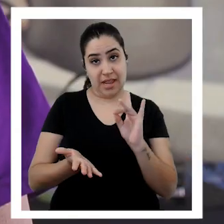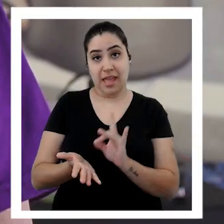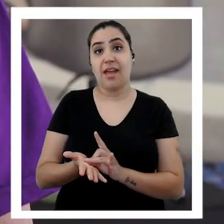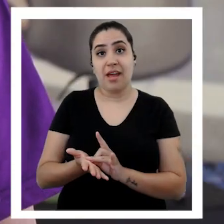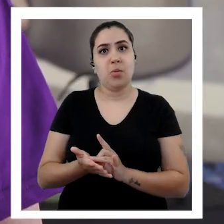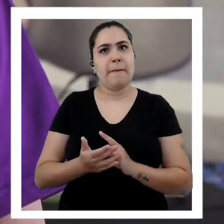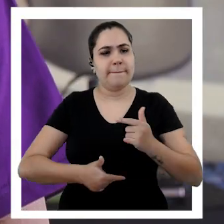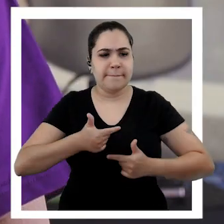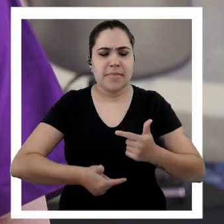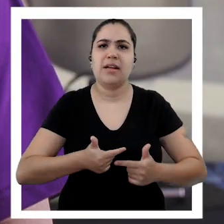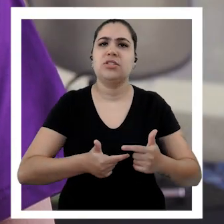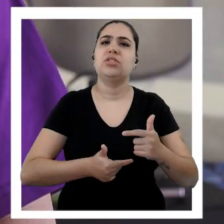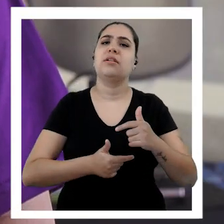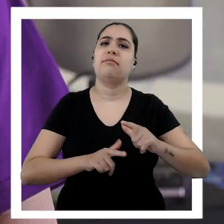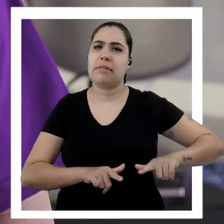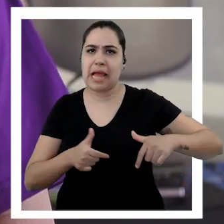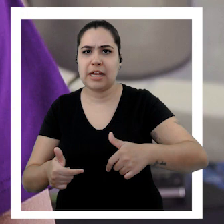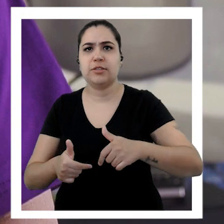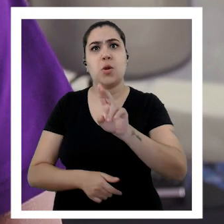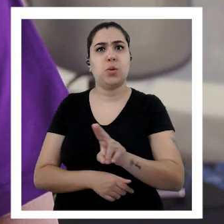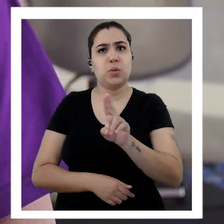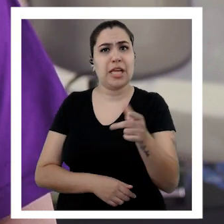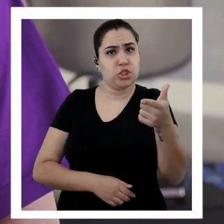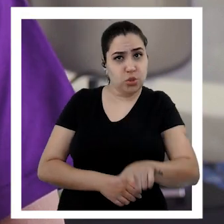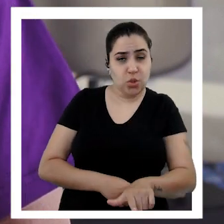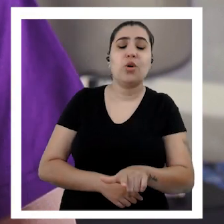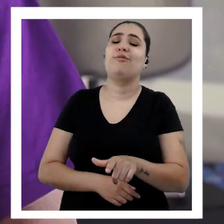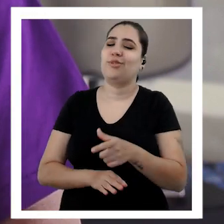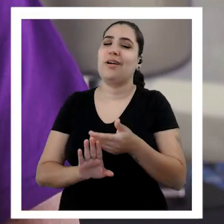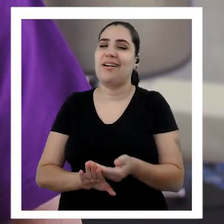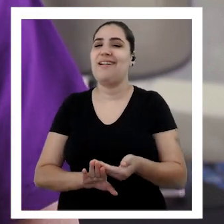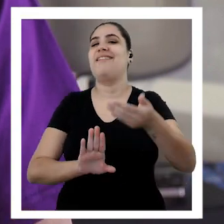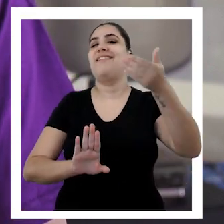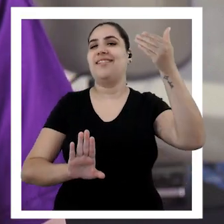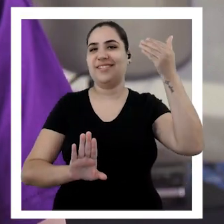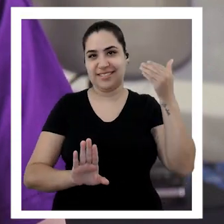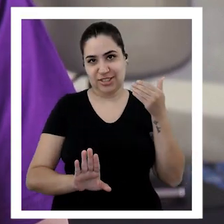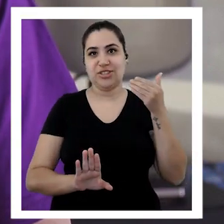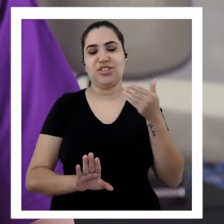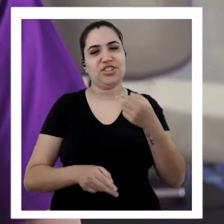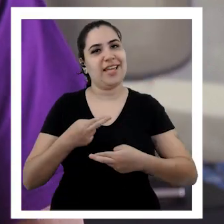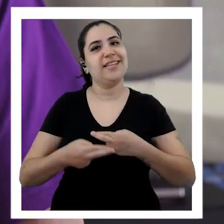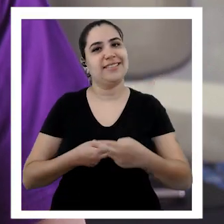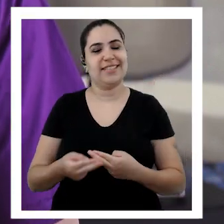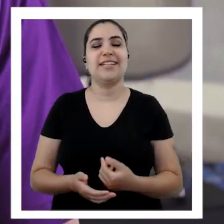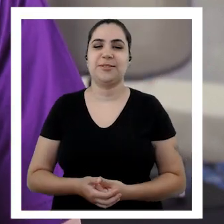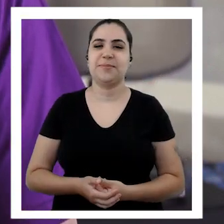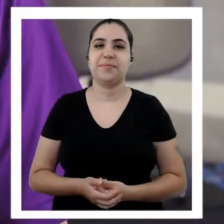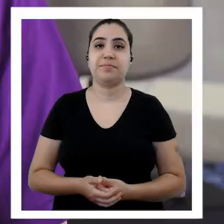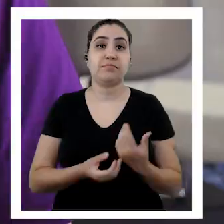Anne? Na real, na prática, o ato de reutilizar, ele veio muito antes